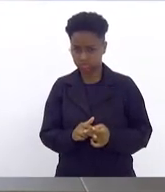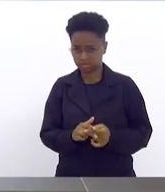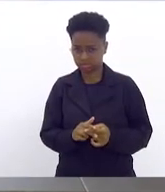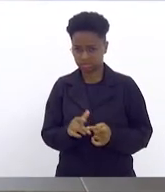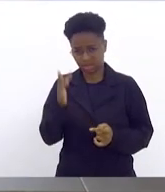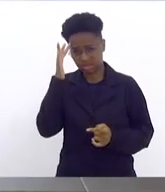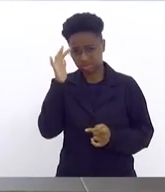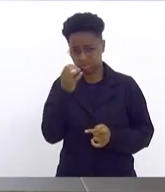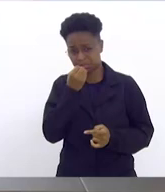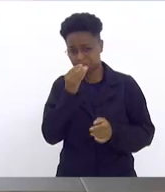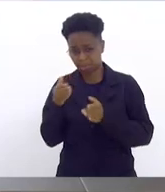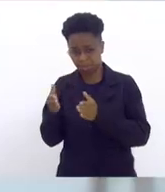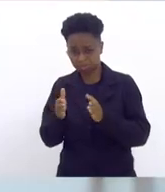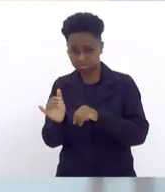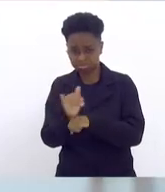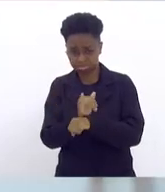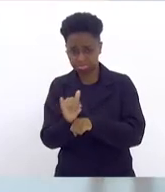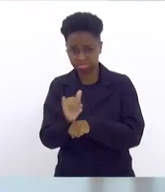caminho. Não, sim, mas...